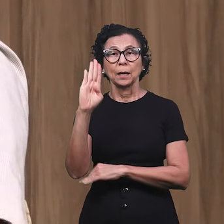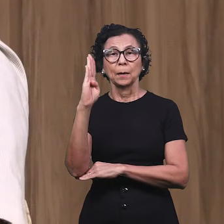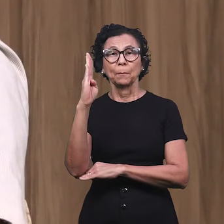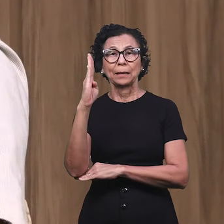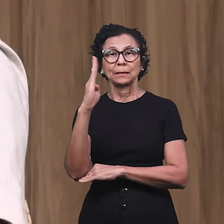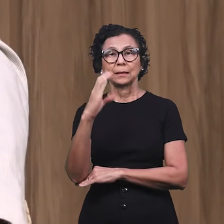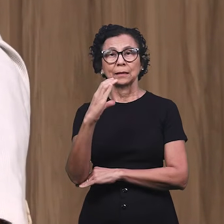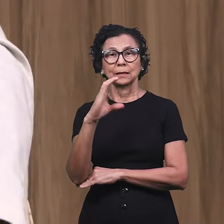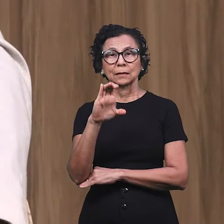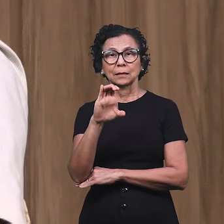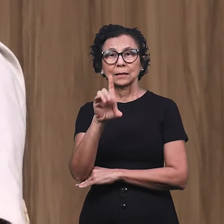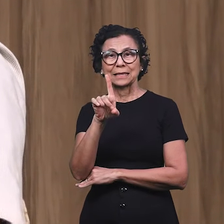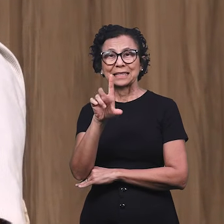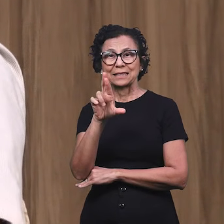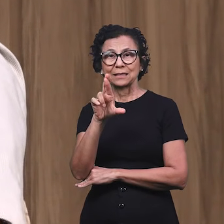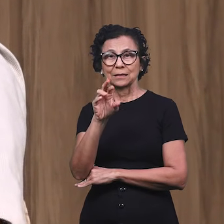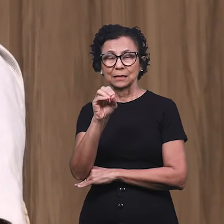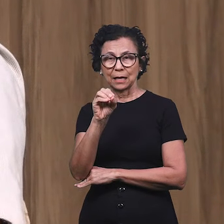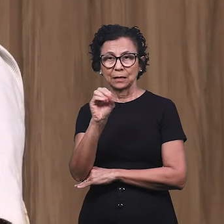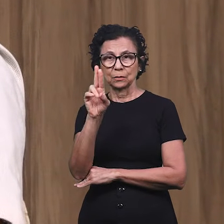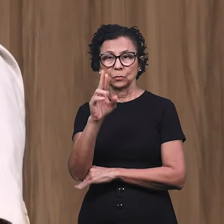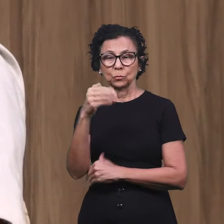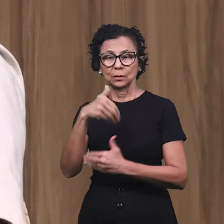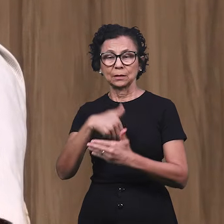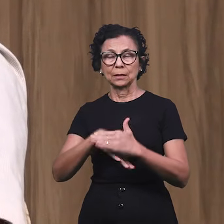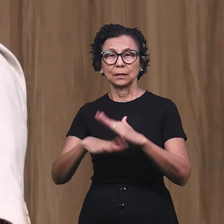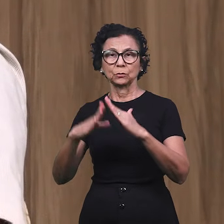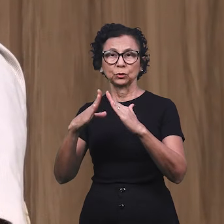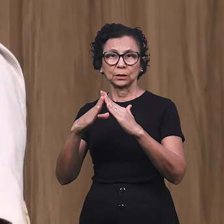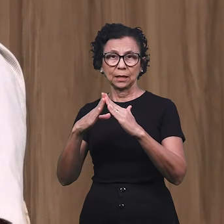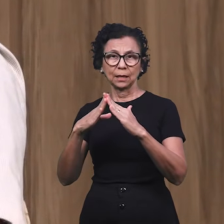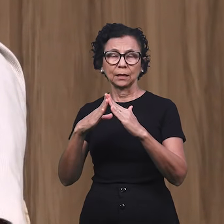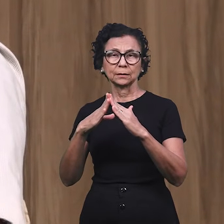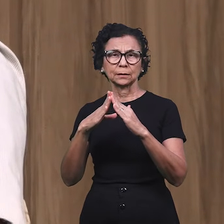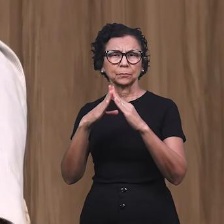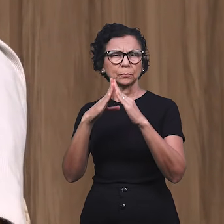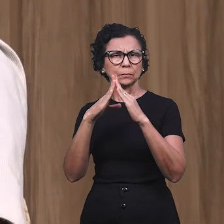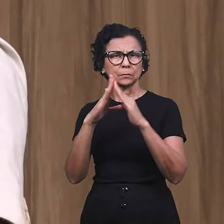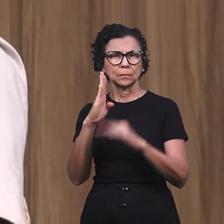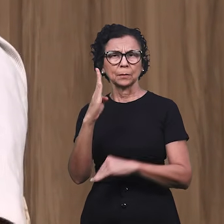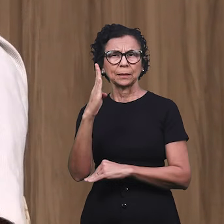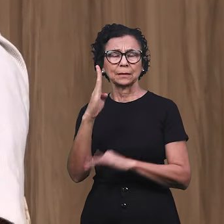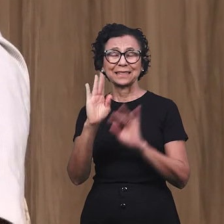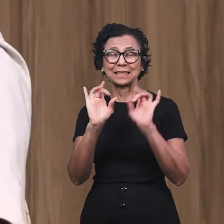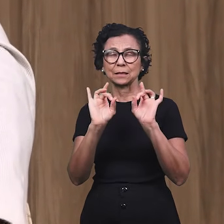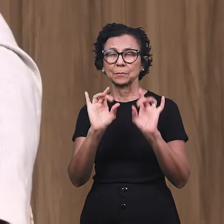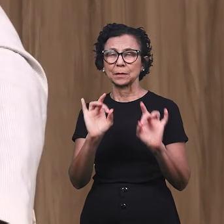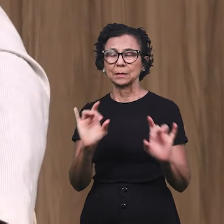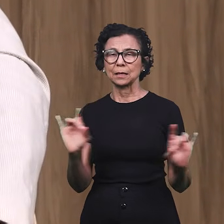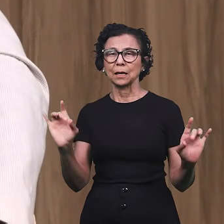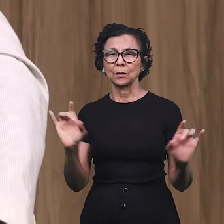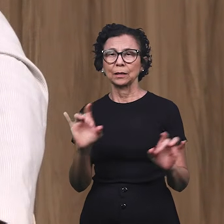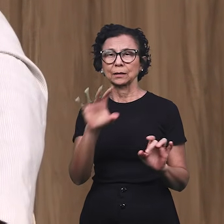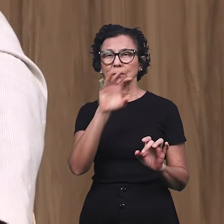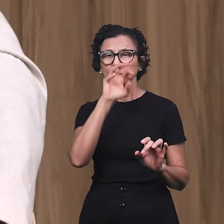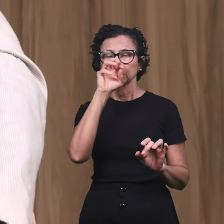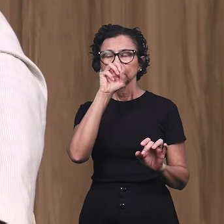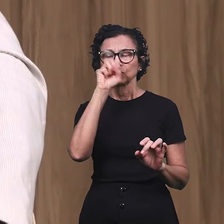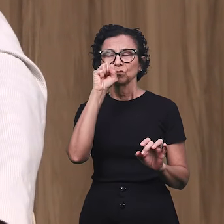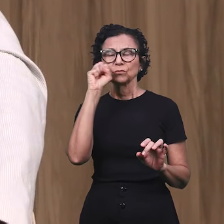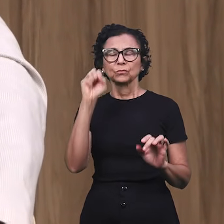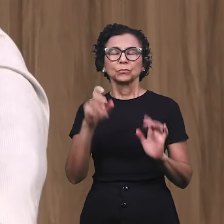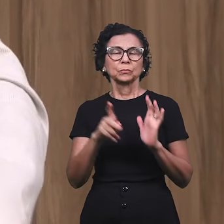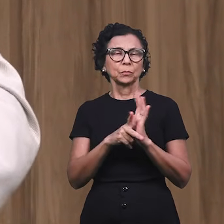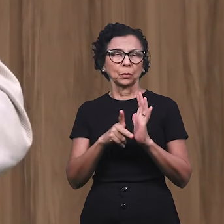usada sempre, geralmente, no interior da casa. É uma madeira nobre, uma madeira de lei, e que ela tem um cheiro próprio,